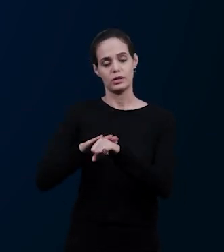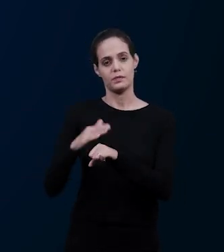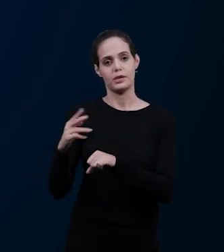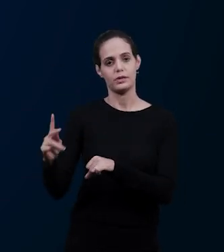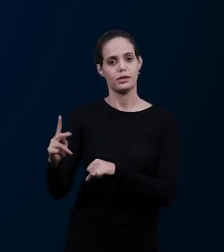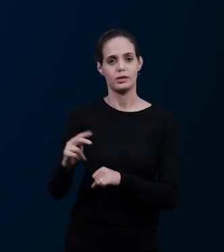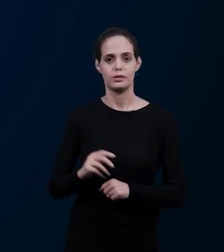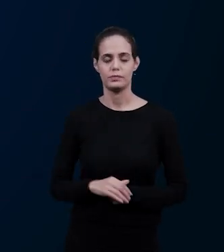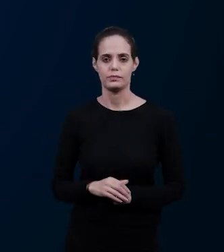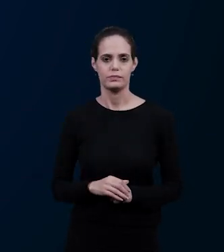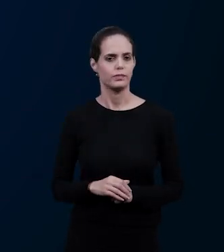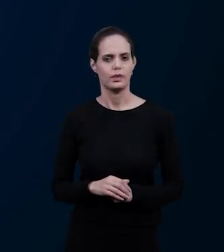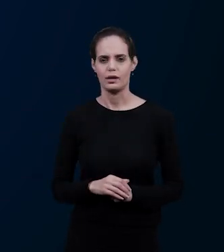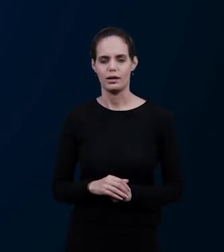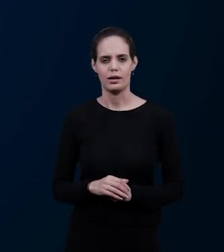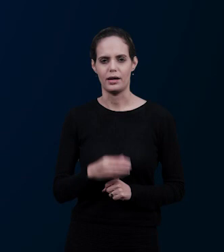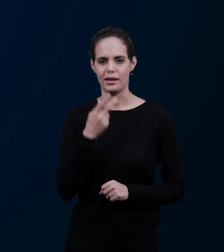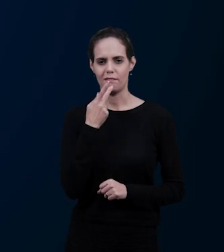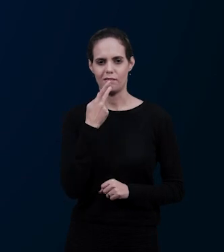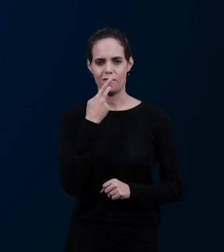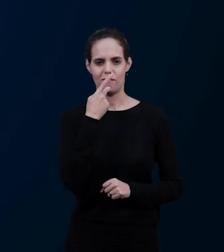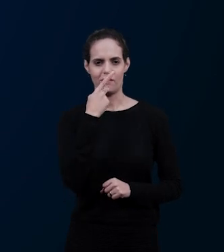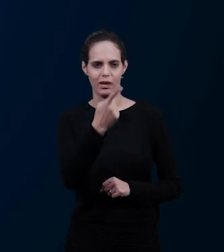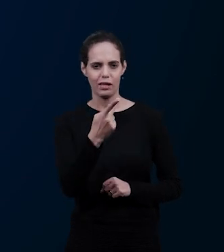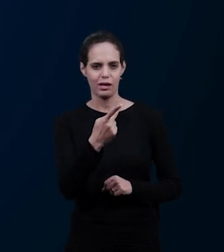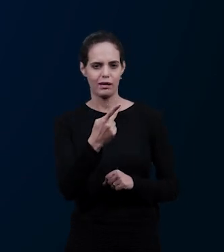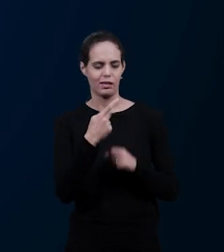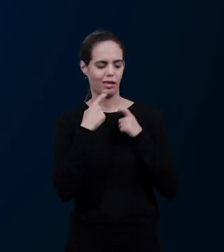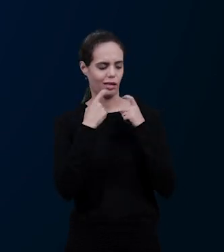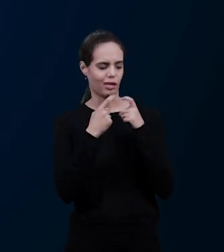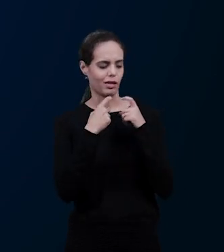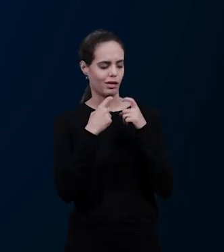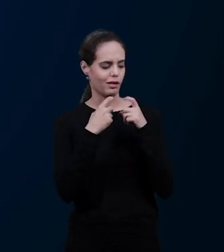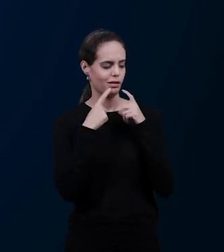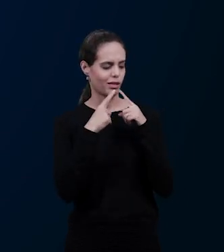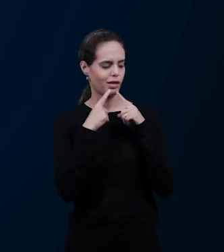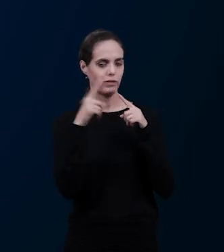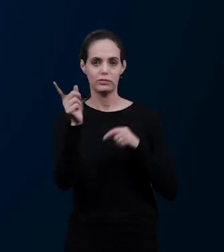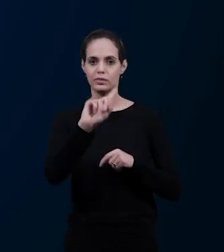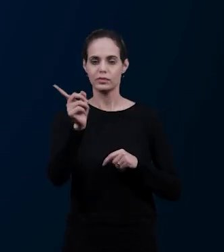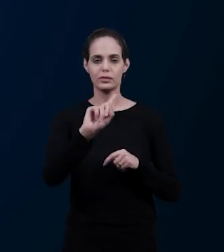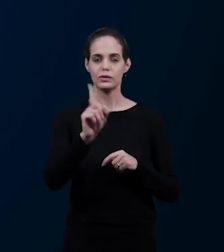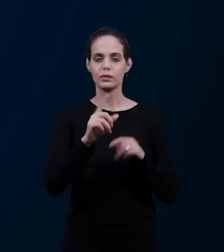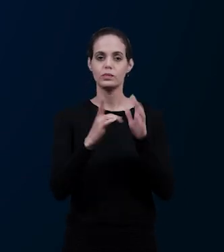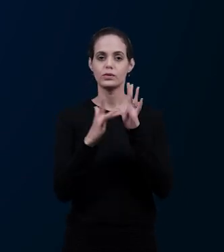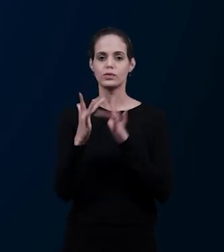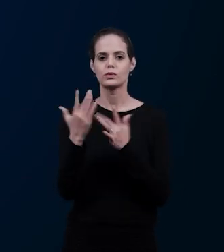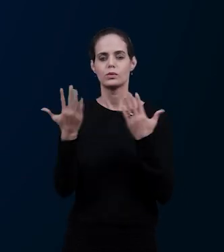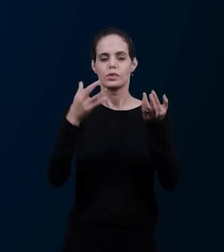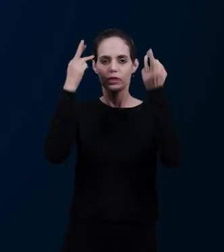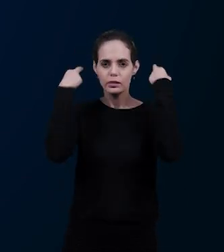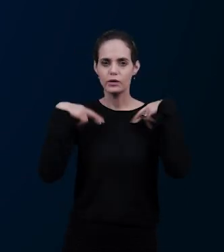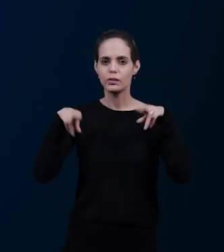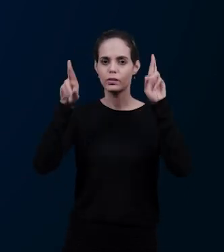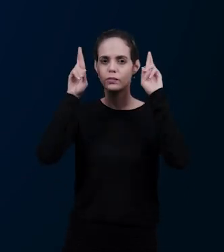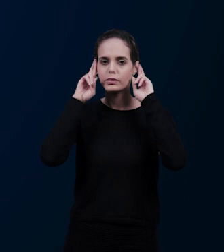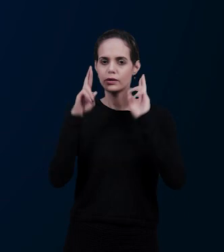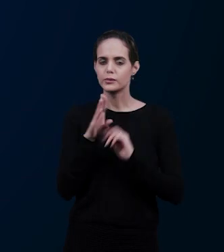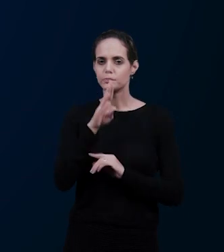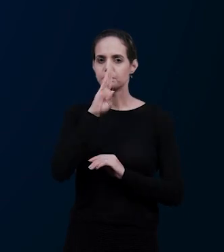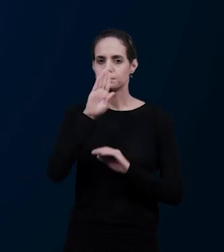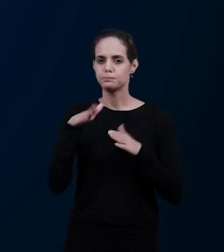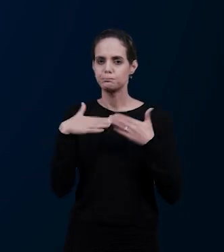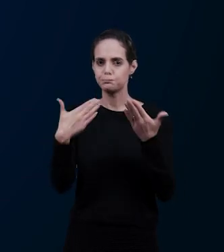dele. Ele não poderia abrir a sua boca, porque ele era a ovelha muda que seria levada ao matadouro, como